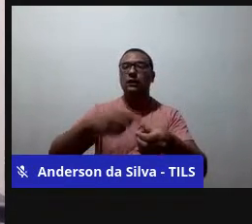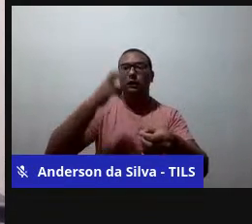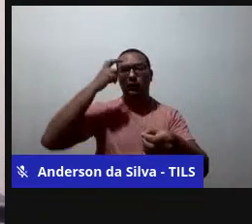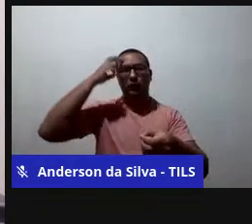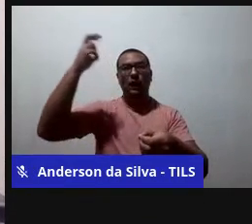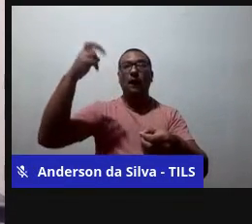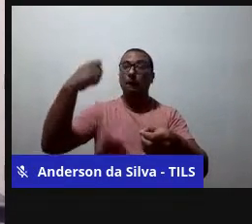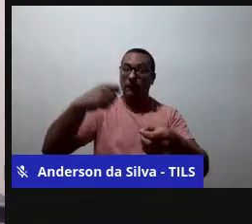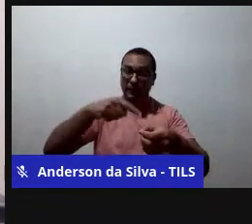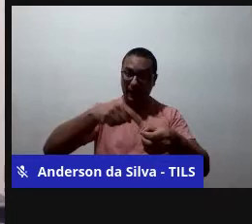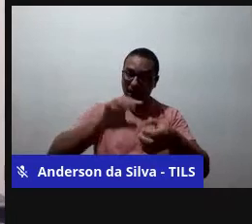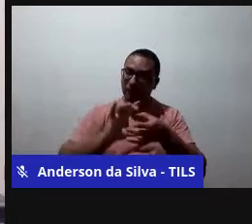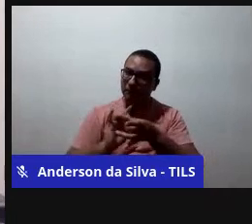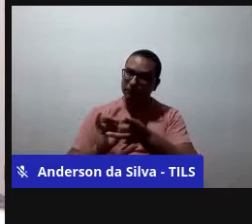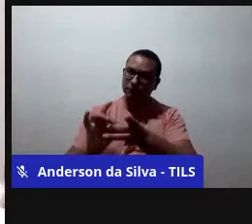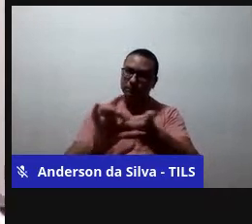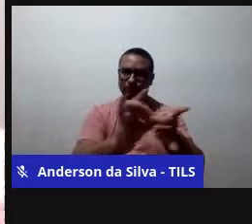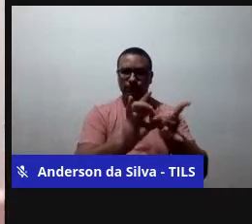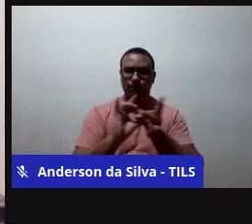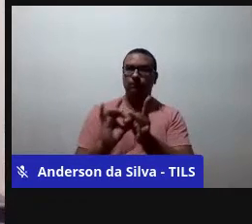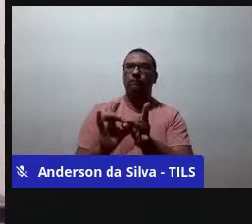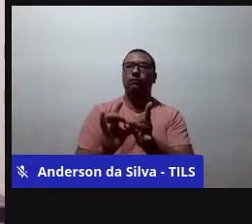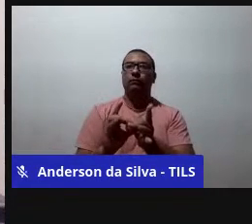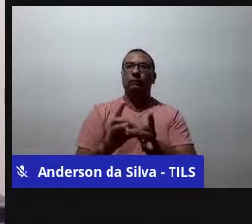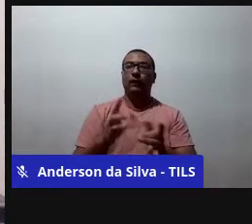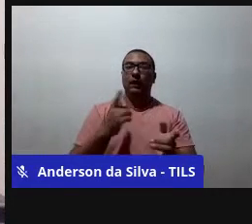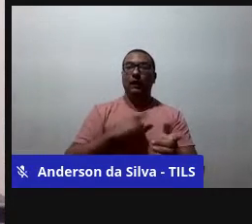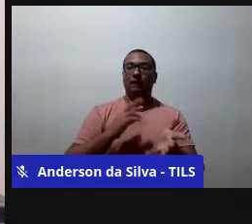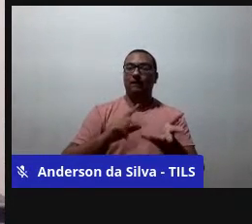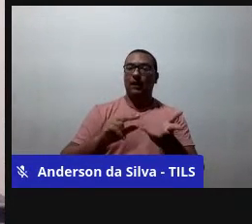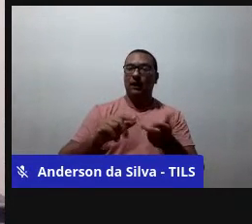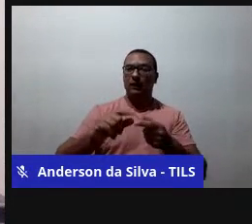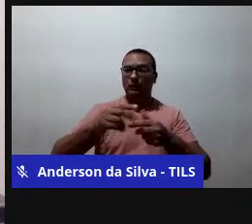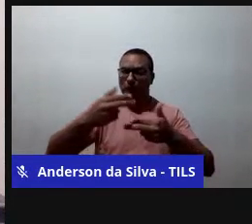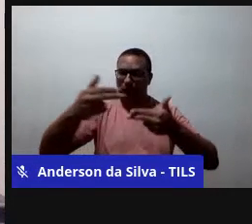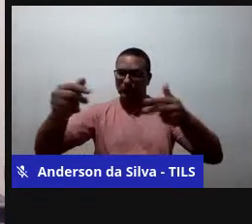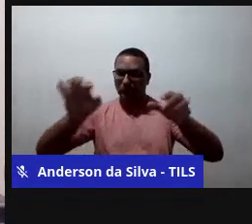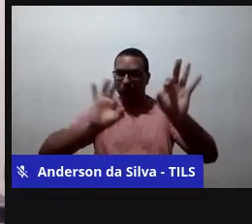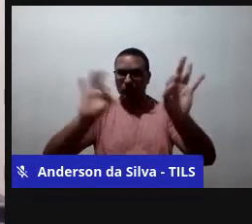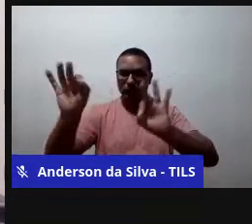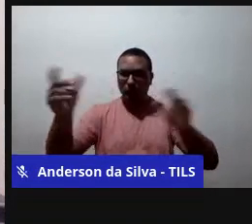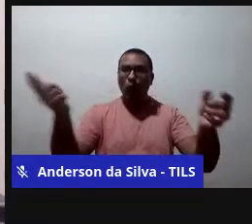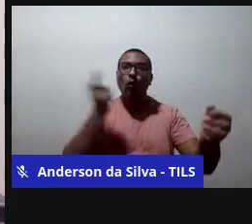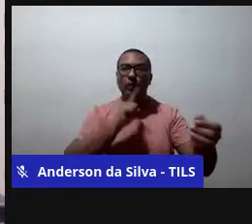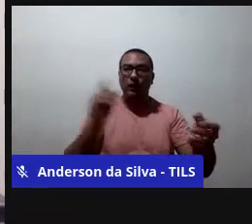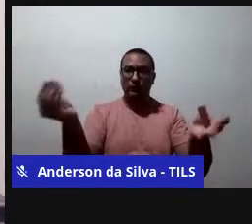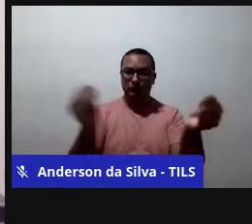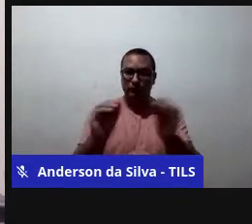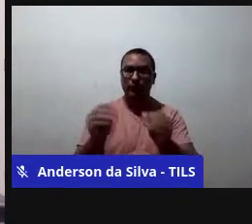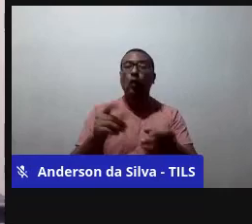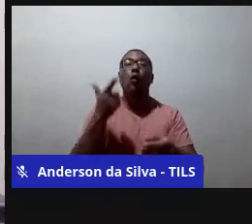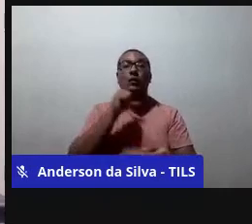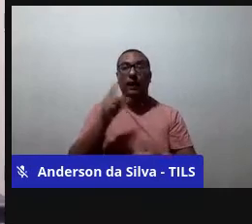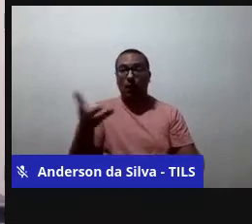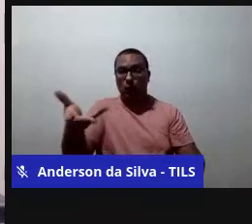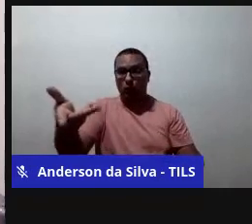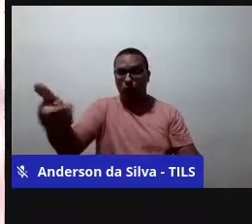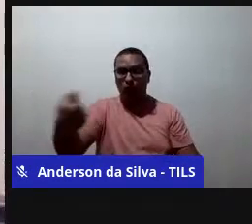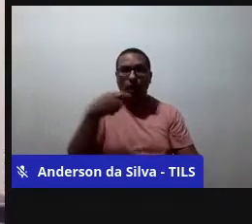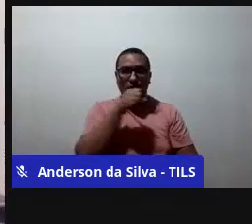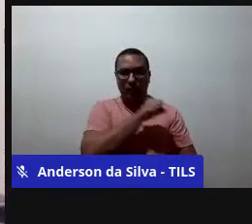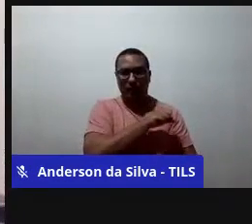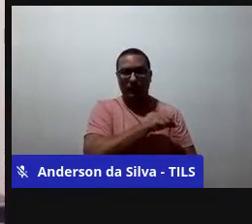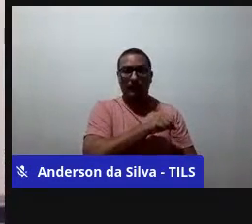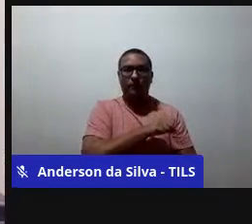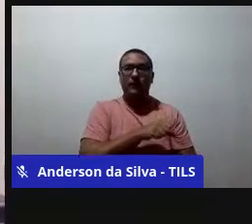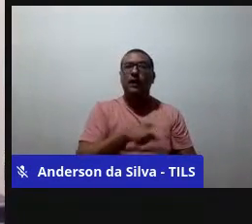integrada que oferece vários data points que vão te proporcionar agilidade. Então, eu fico imaginando,